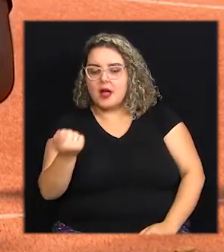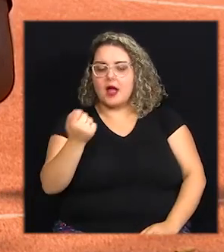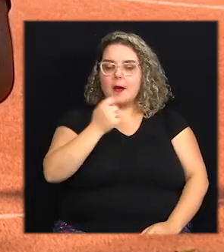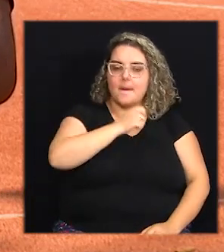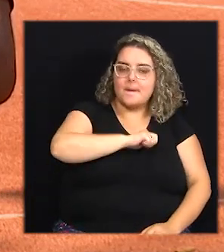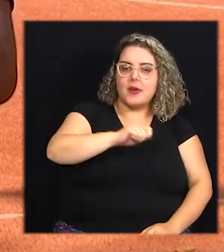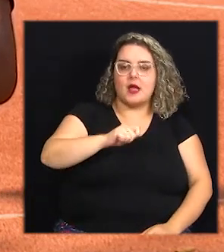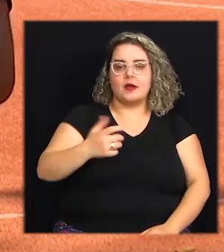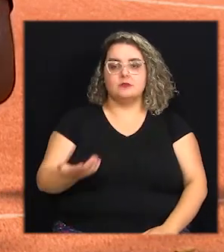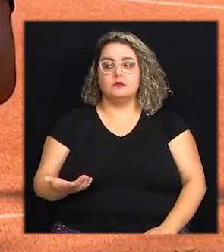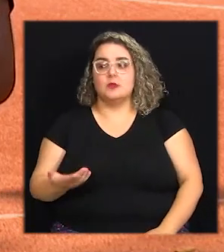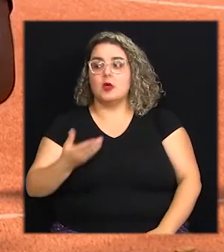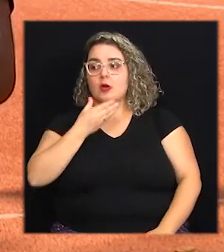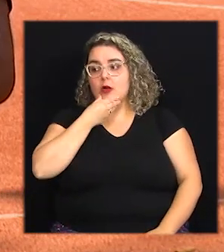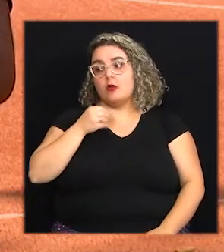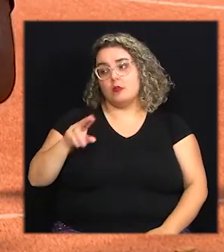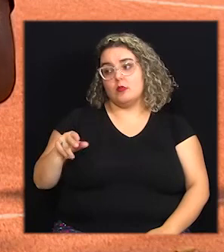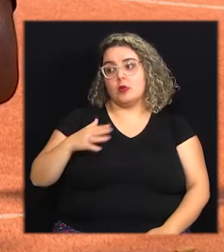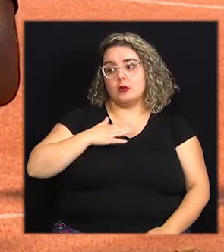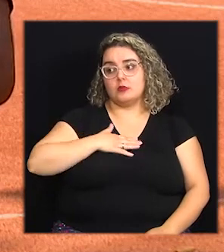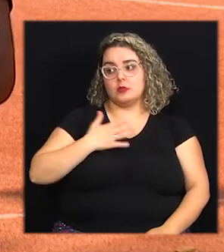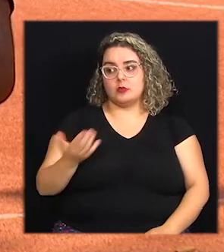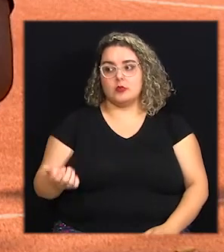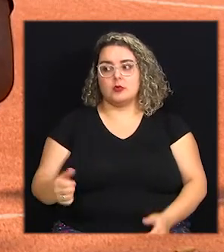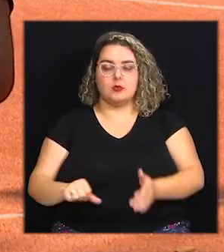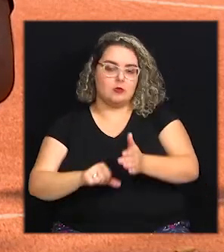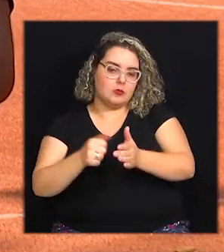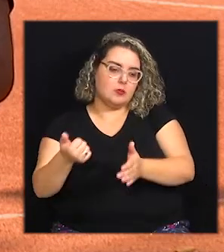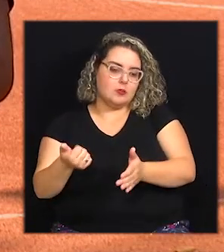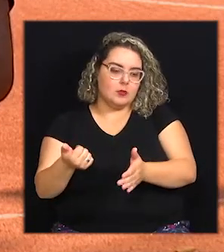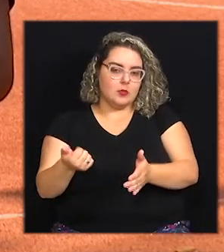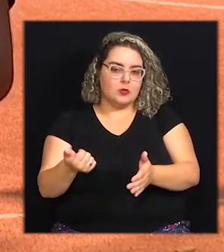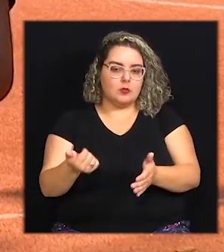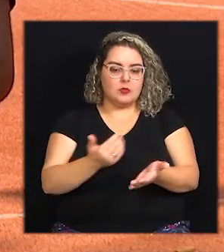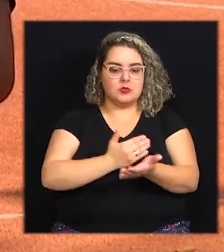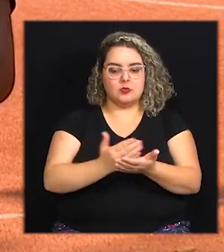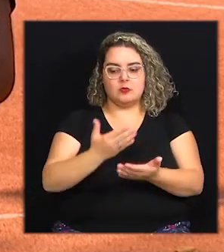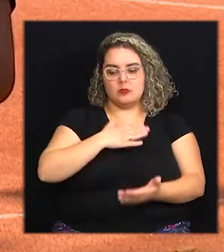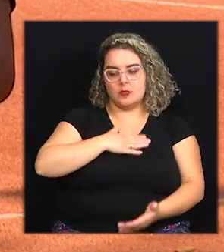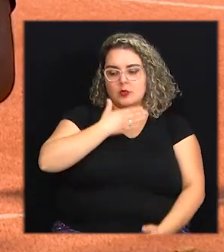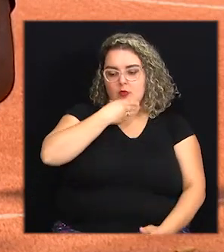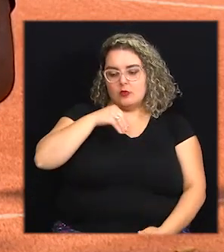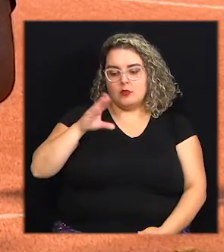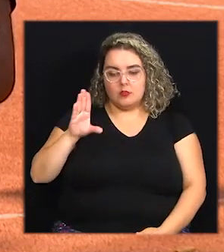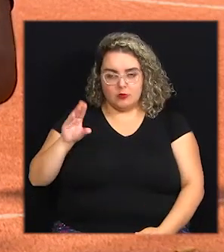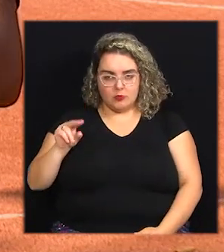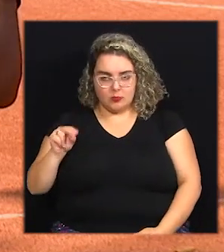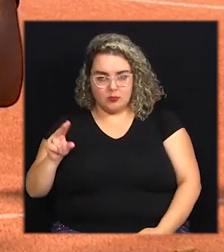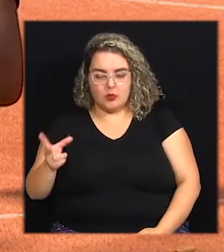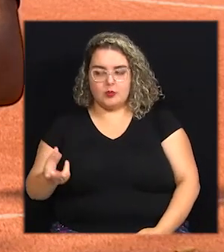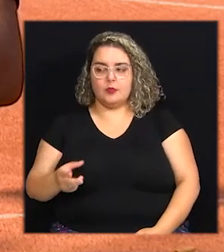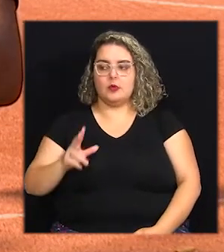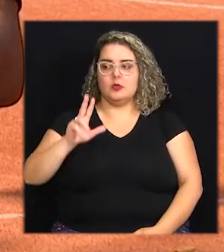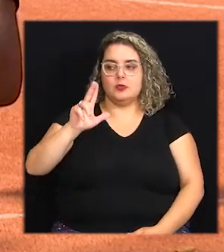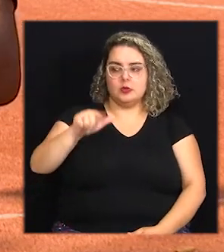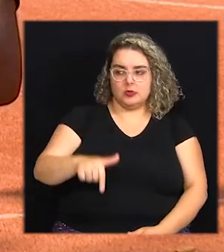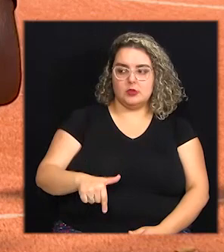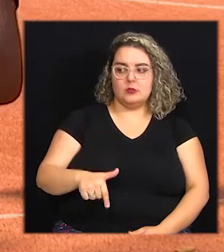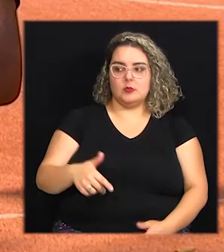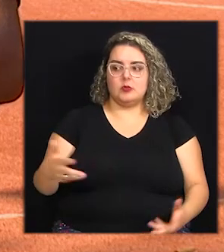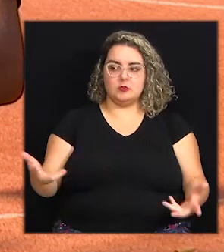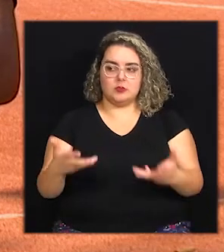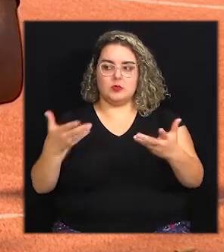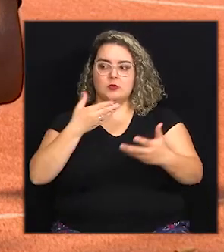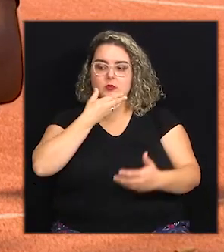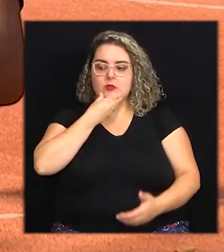E também com o meu irmão, que primeiro começou por causa do meu avô e depois eu vim pelo incentivo do meu